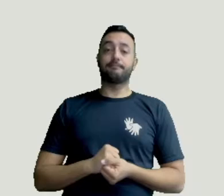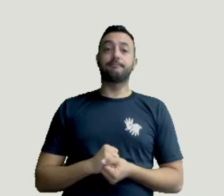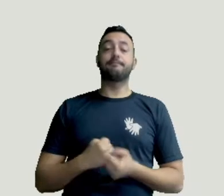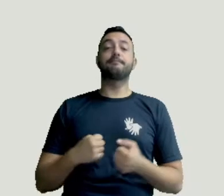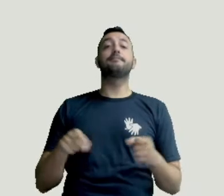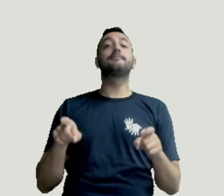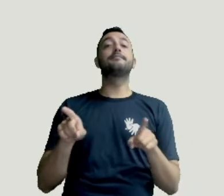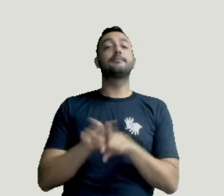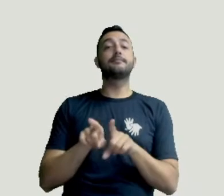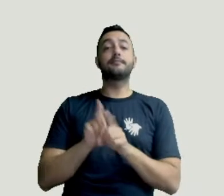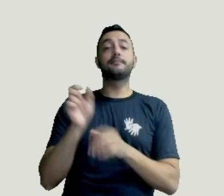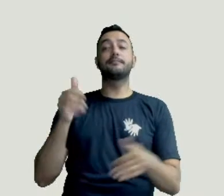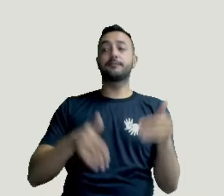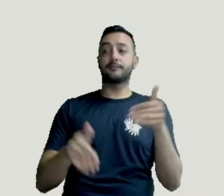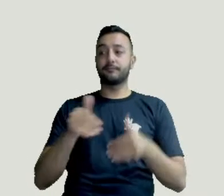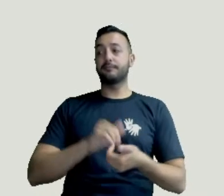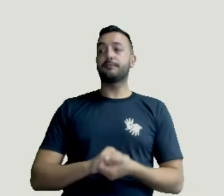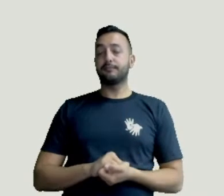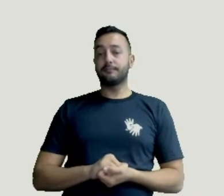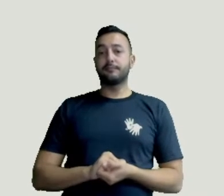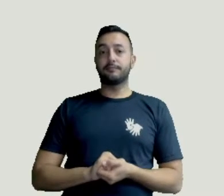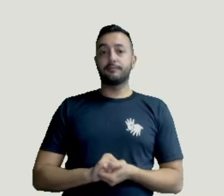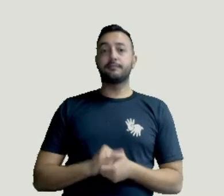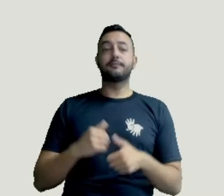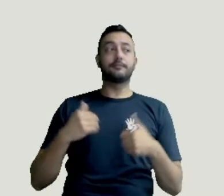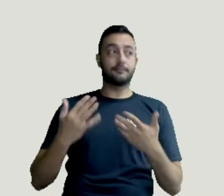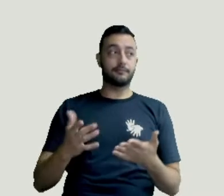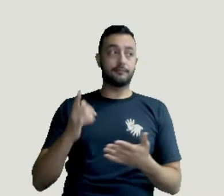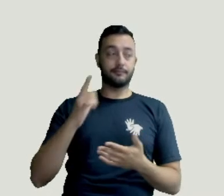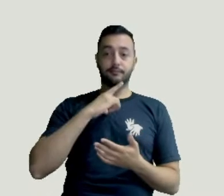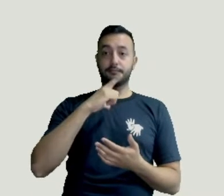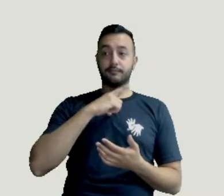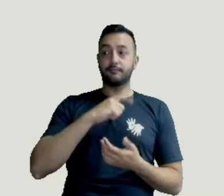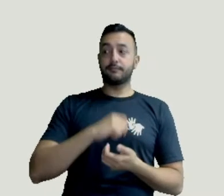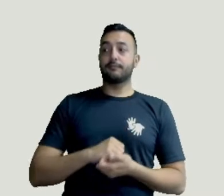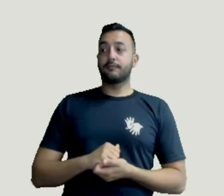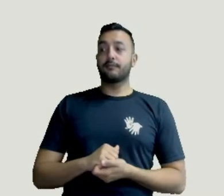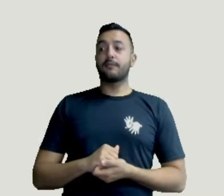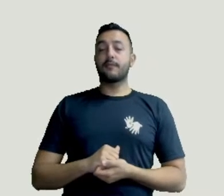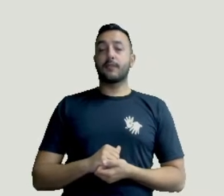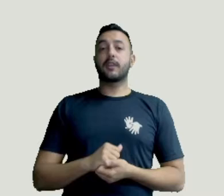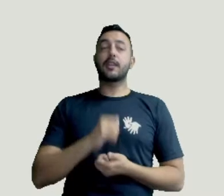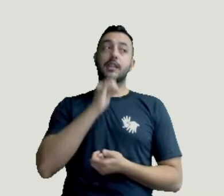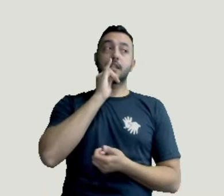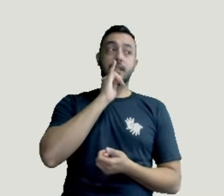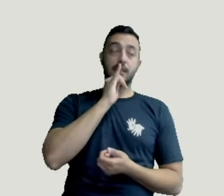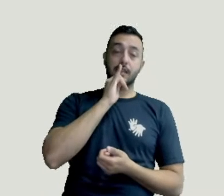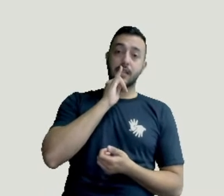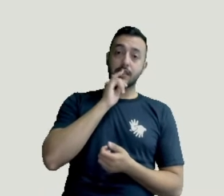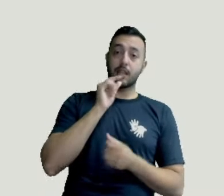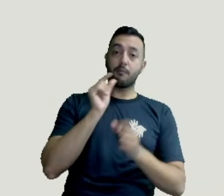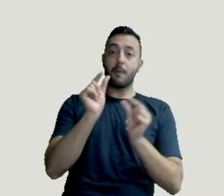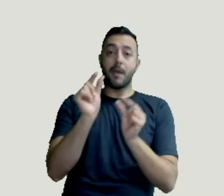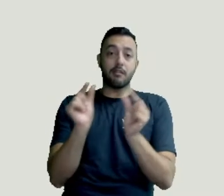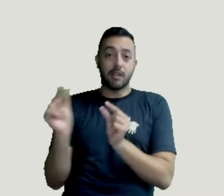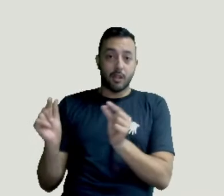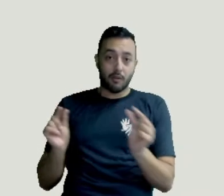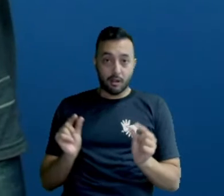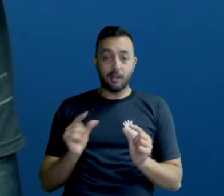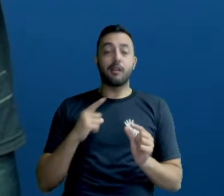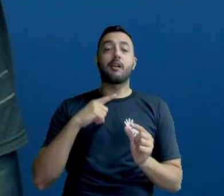participam do fenômeno. Então, tenho como um exemplo de partícula,